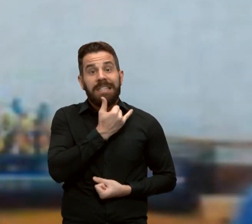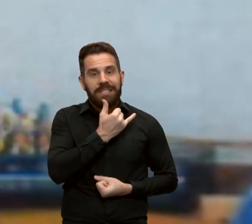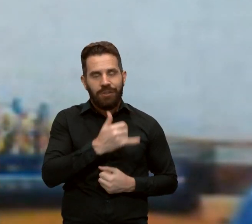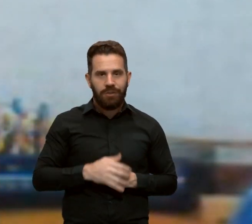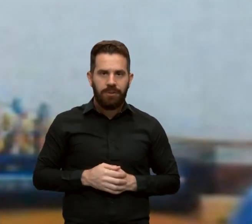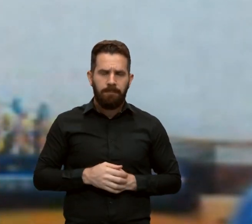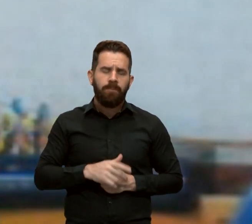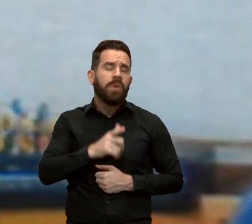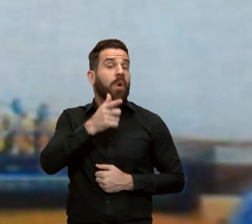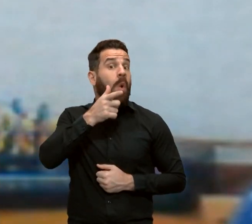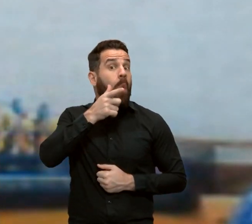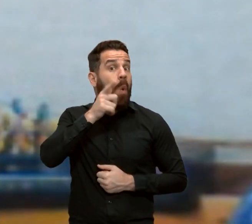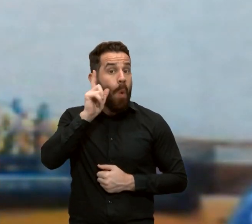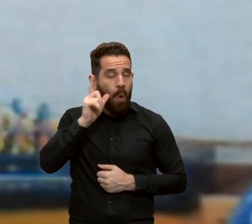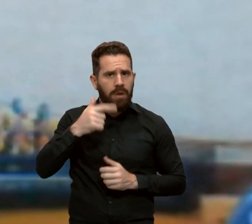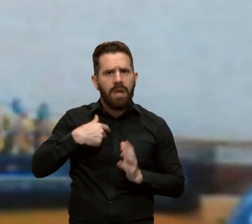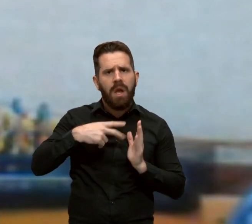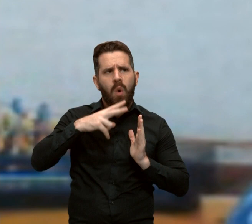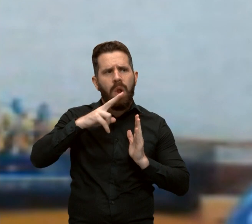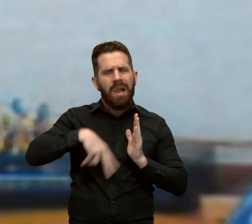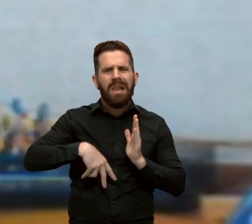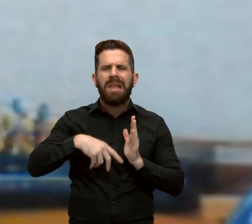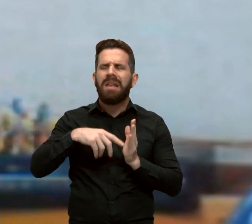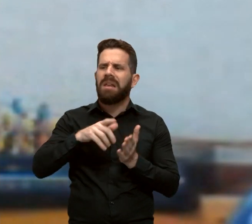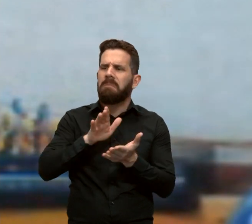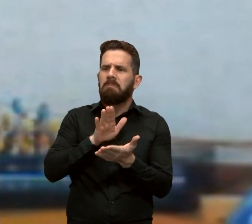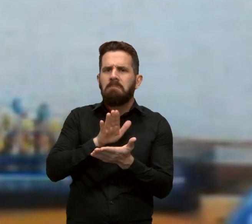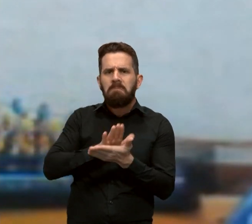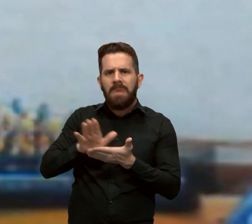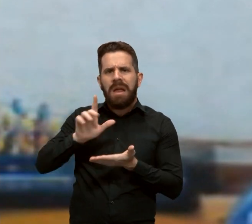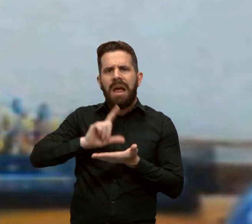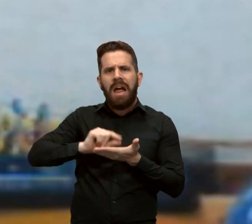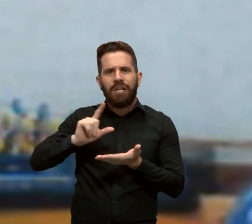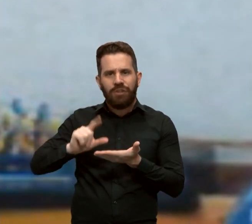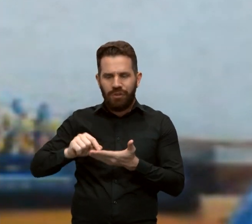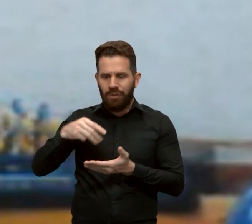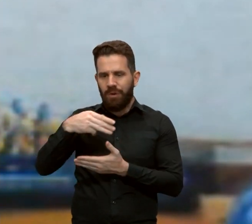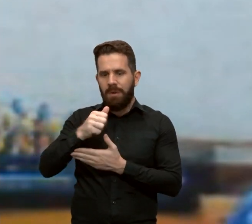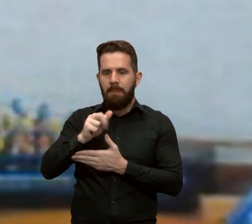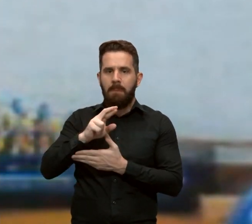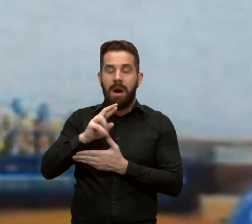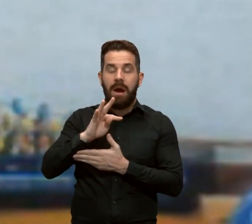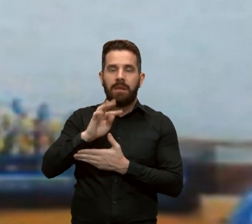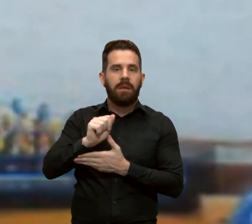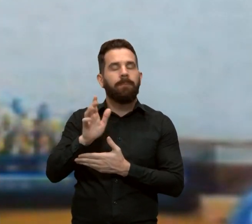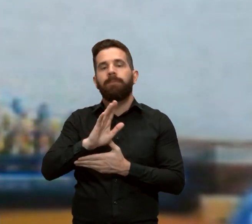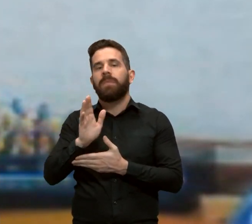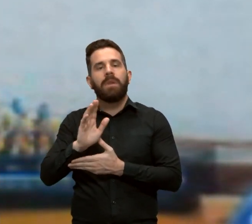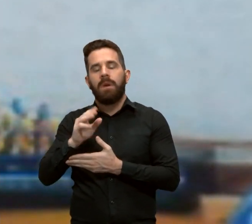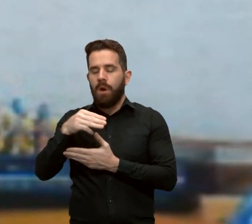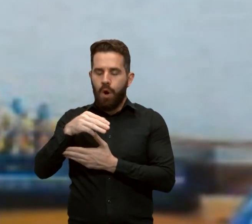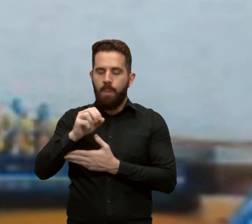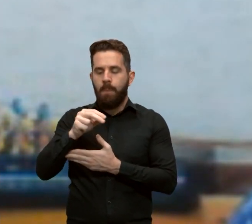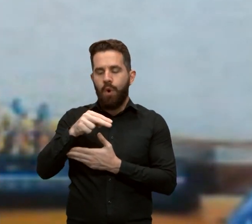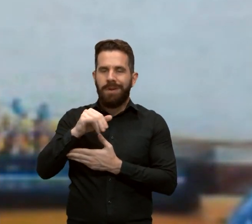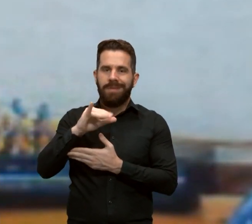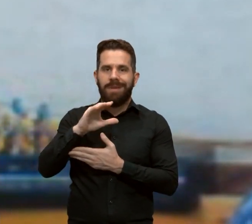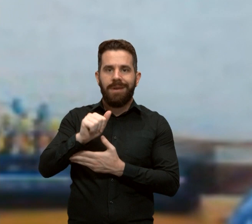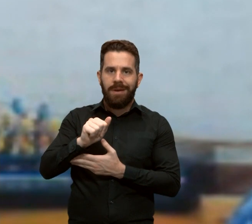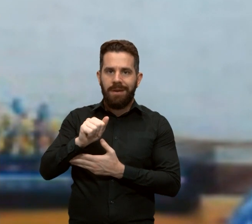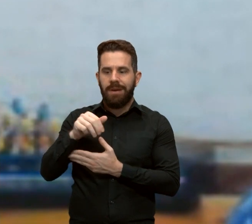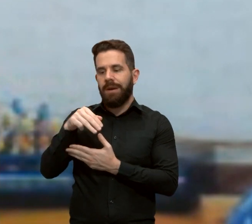ainda ontem um artigo da Marta Medeiros, da Mônica, desculpa, não é Marta, é Mônica, da